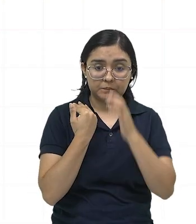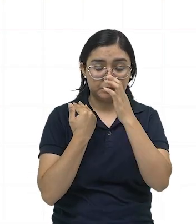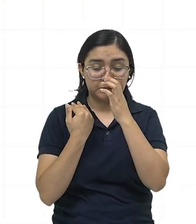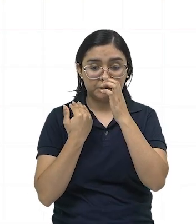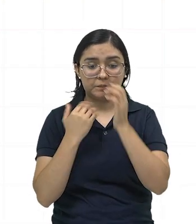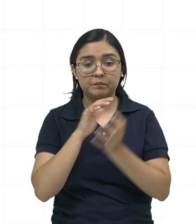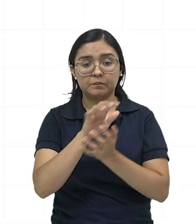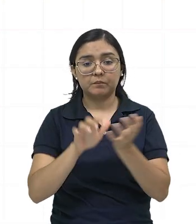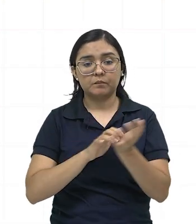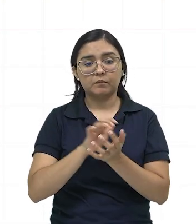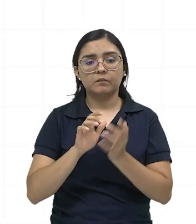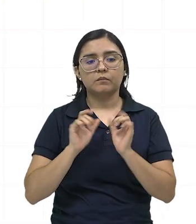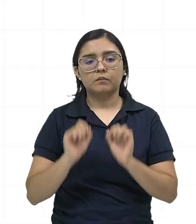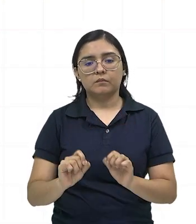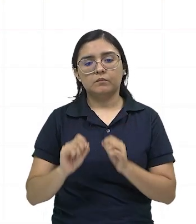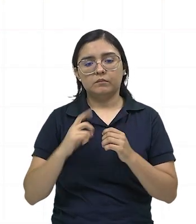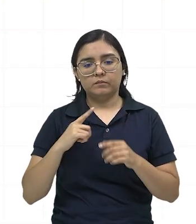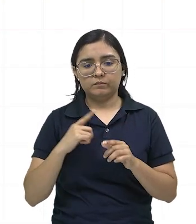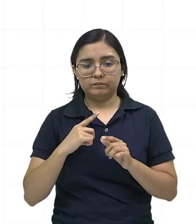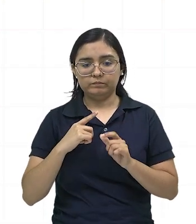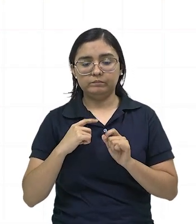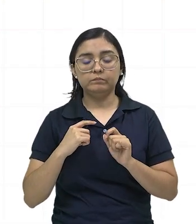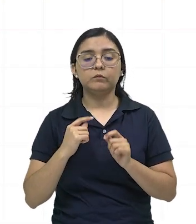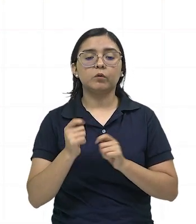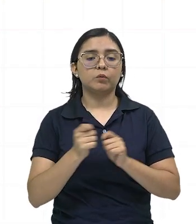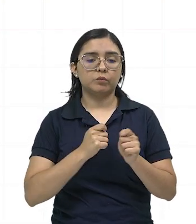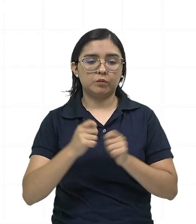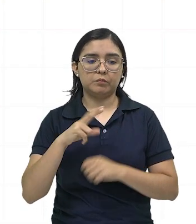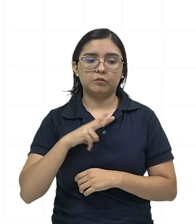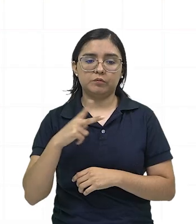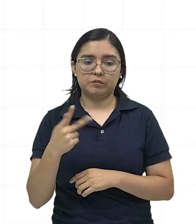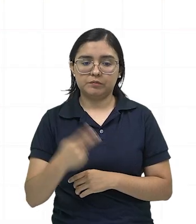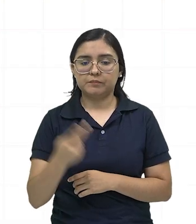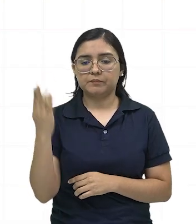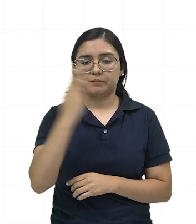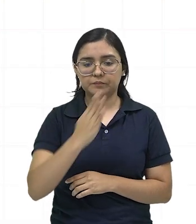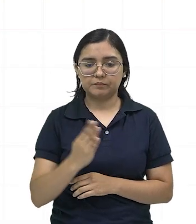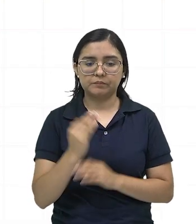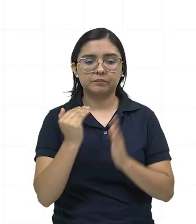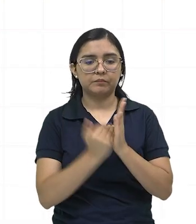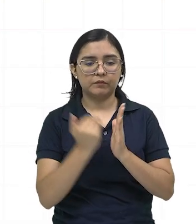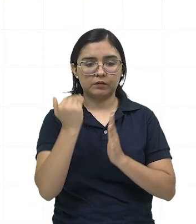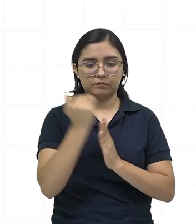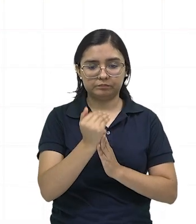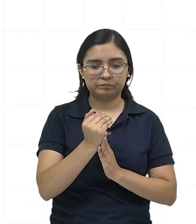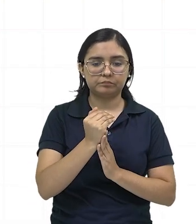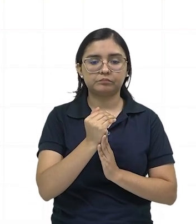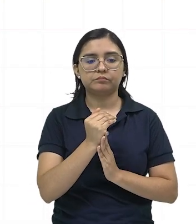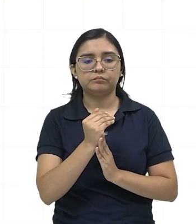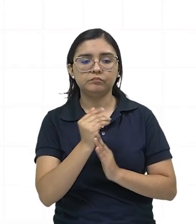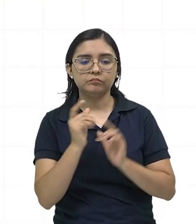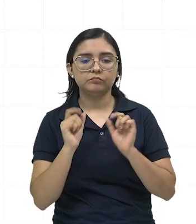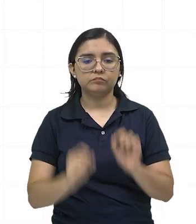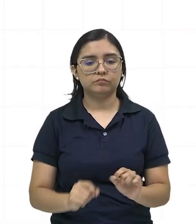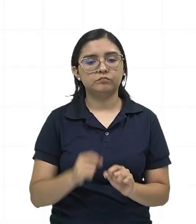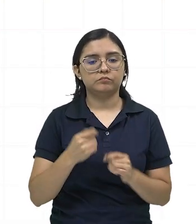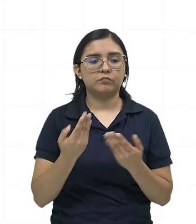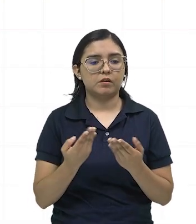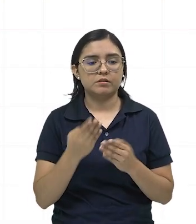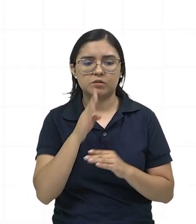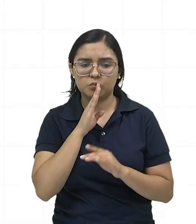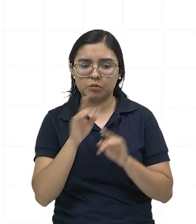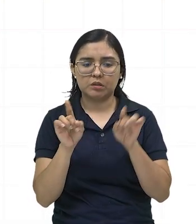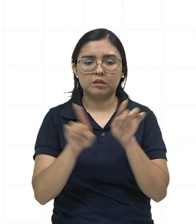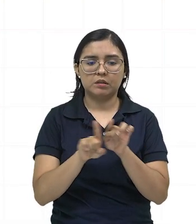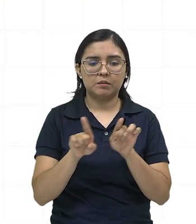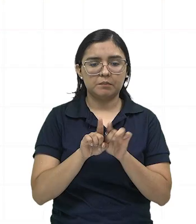em uma intensificação do controle português sobre o Brasil, aumentando a censura e restringindo ainda mais